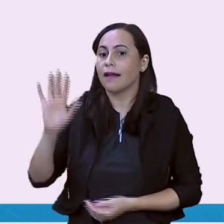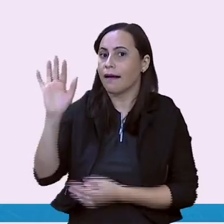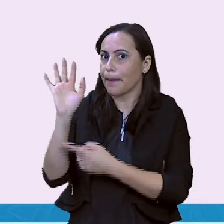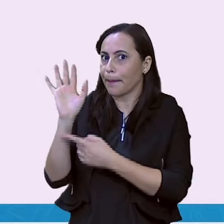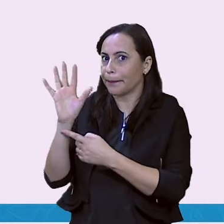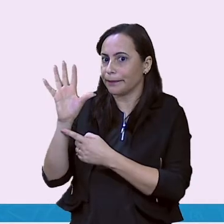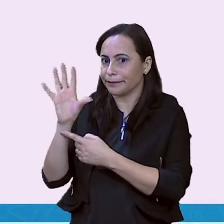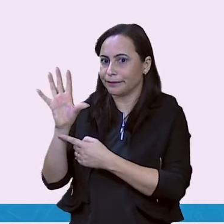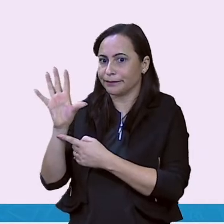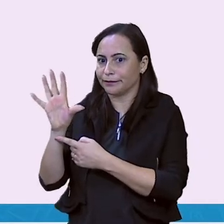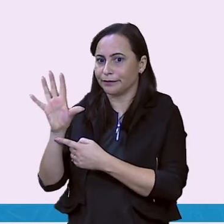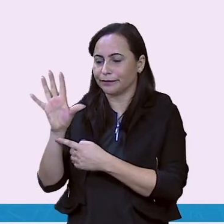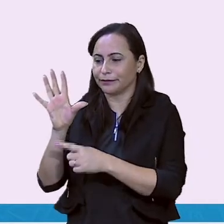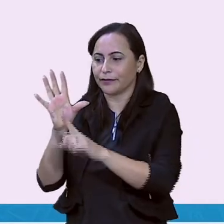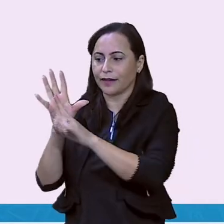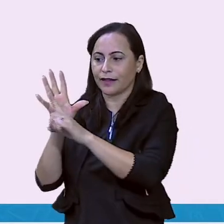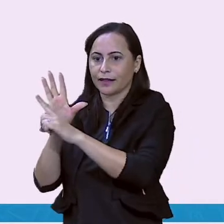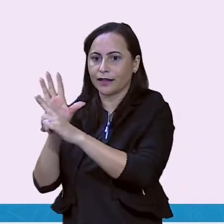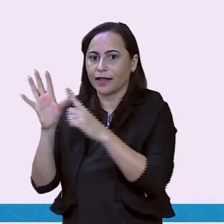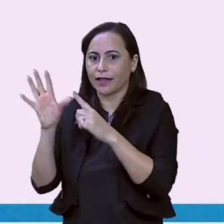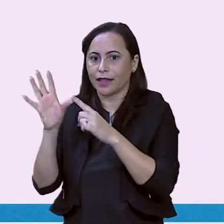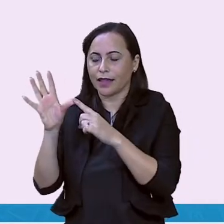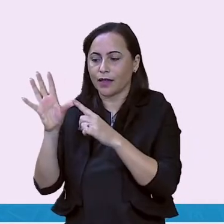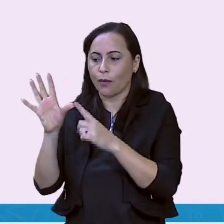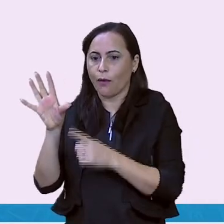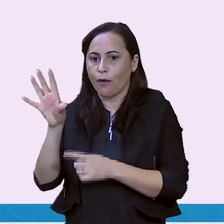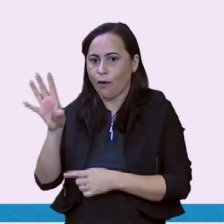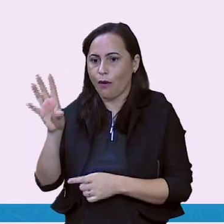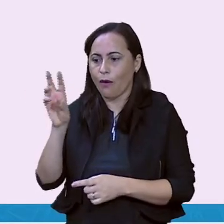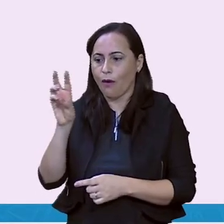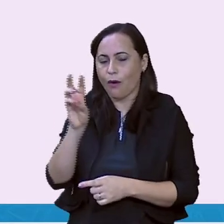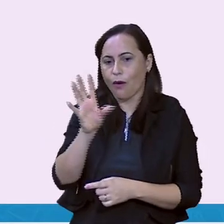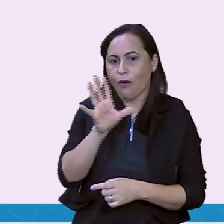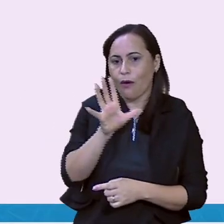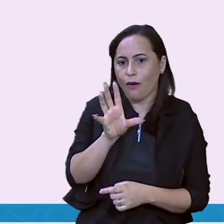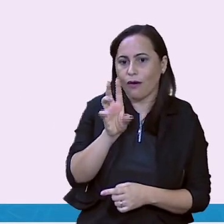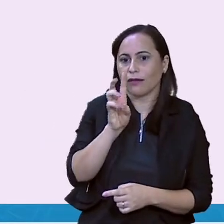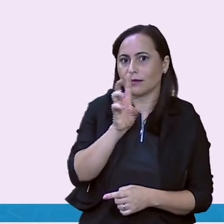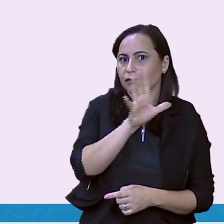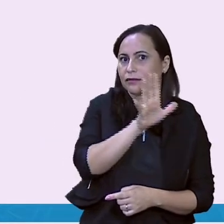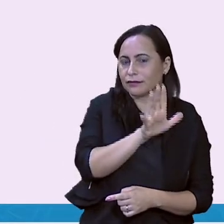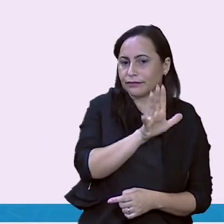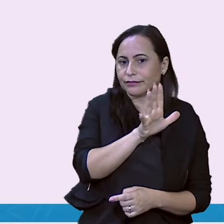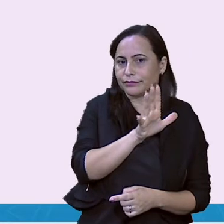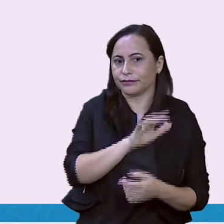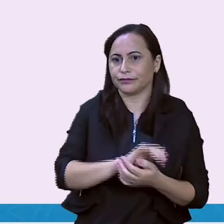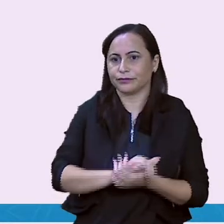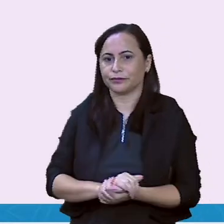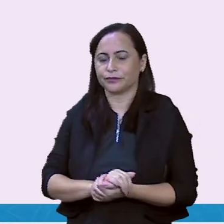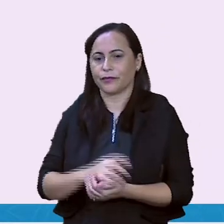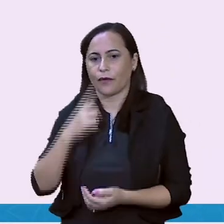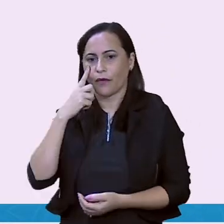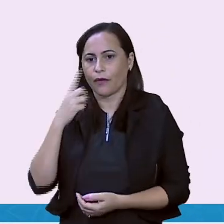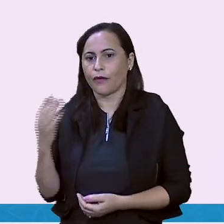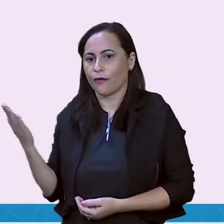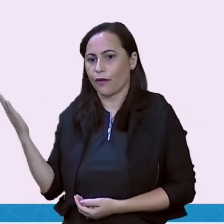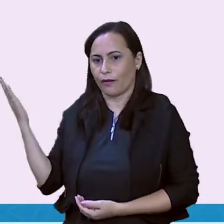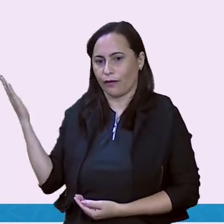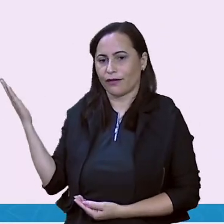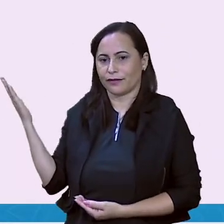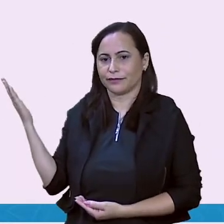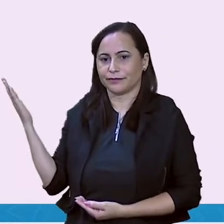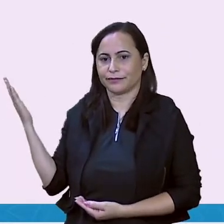palmo, a mão aberta. Como é que eu faço isso? Ó, o palmo. A medida